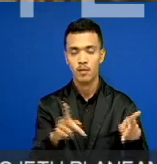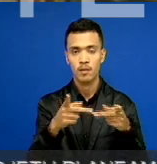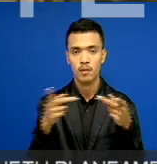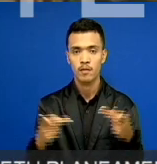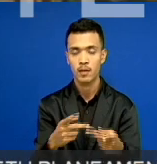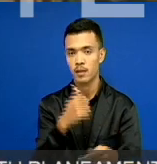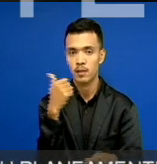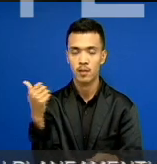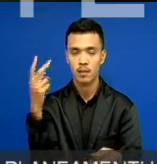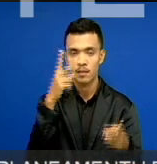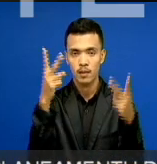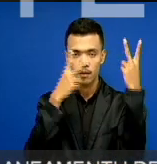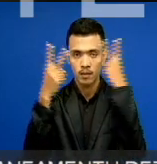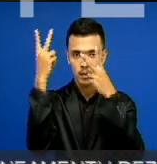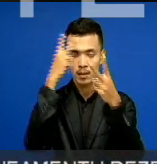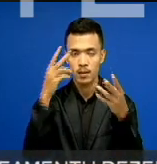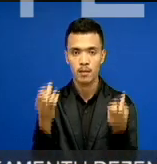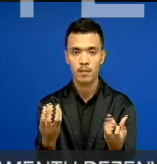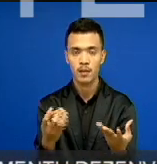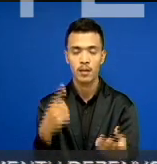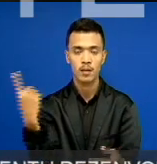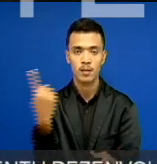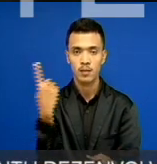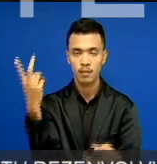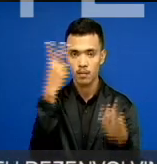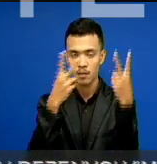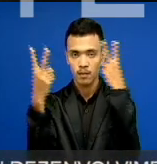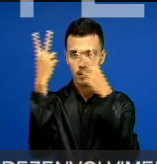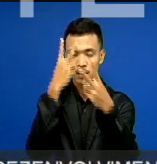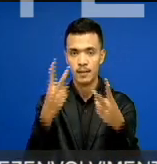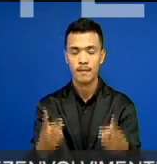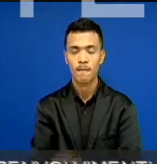visitante Barak sempre visita. Fortunato Martins, RTTL.